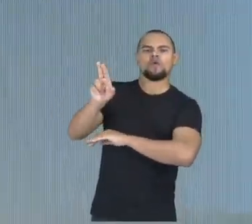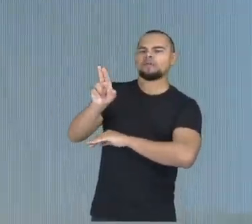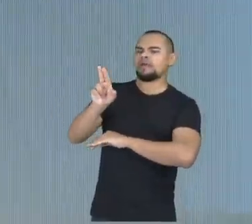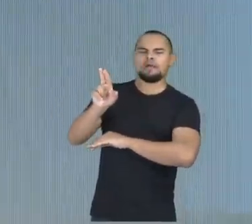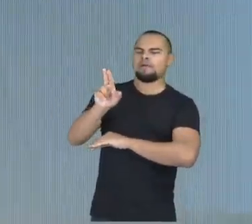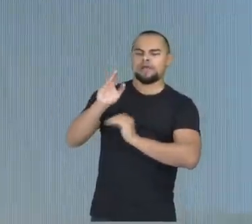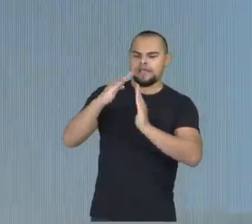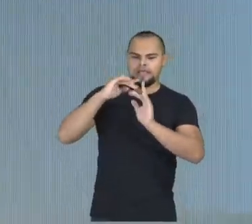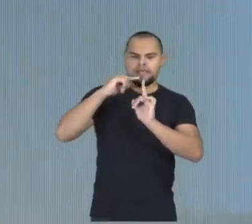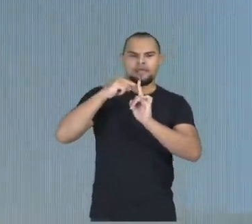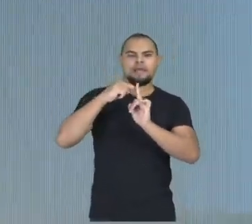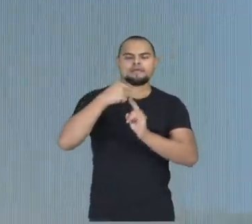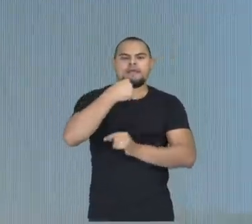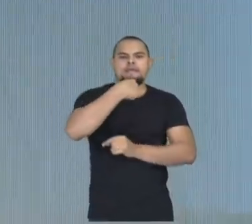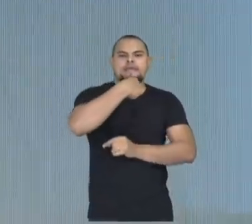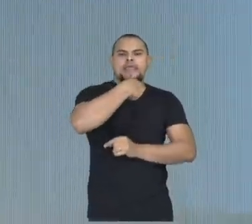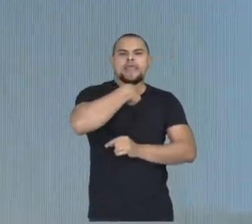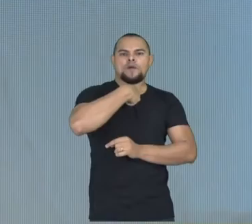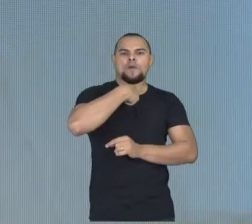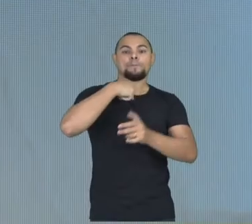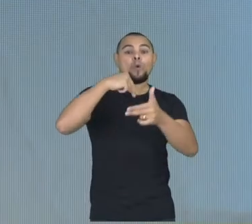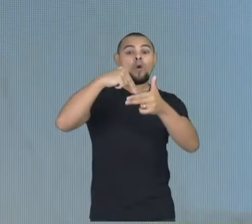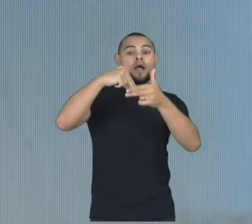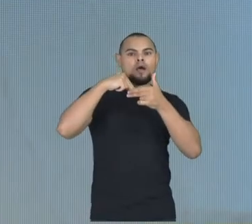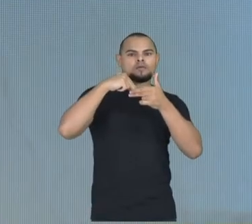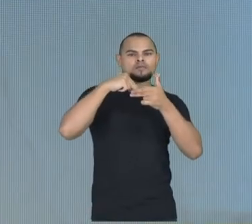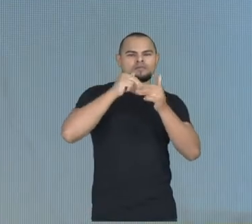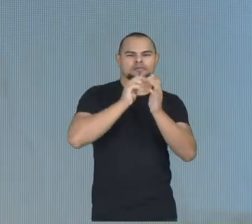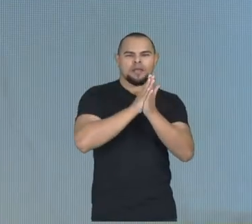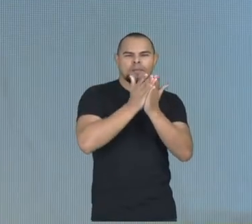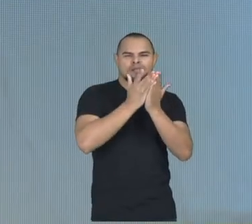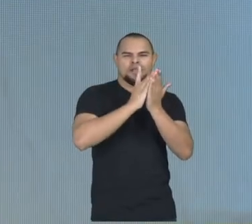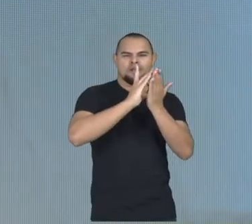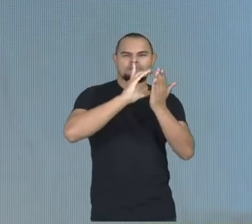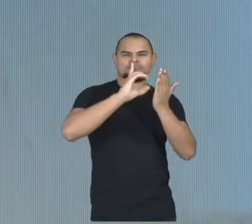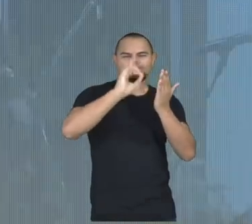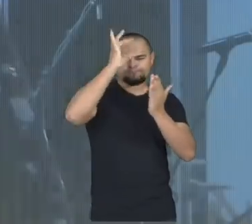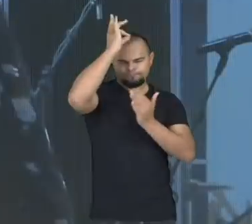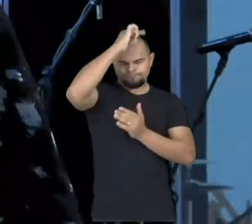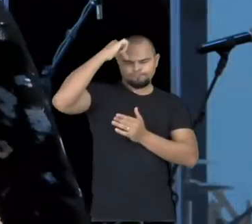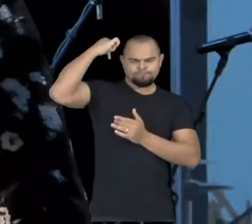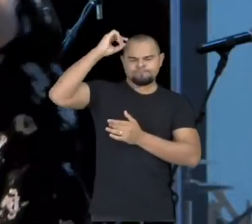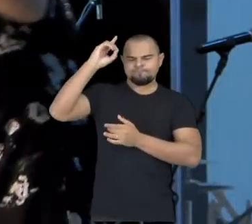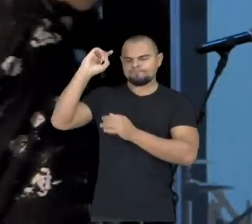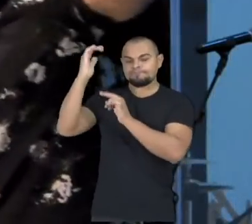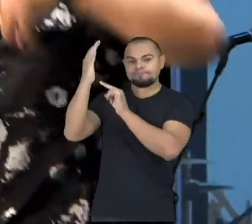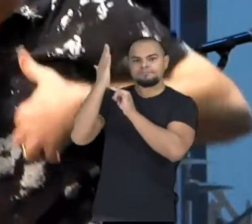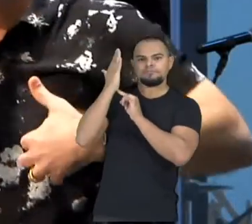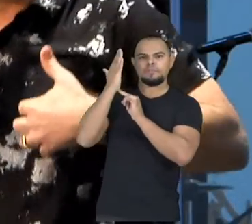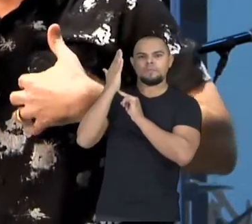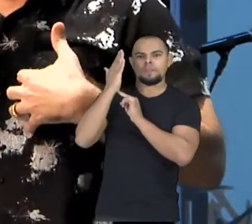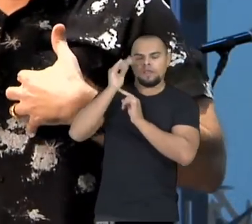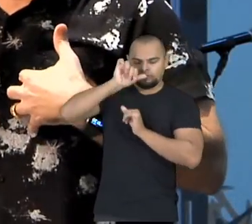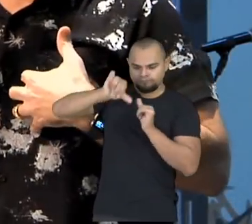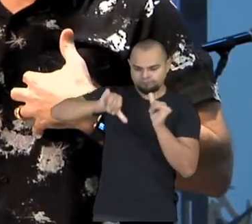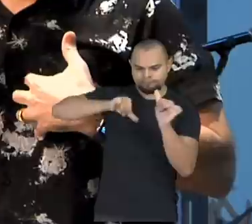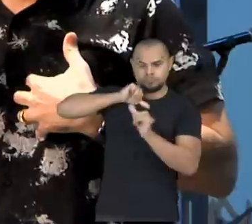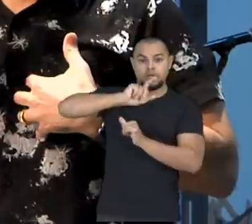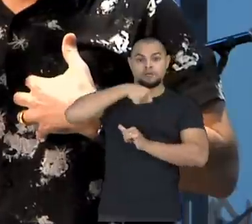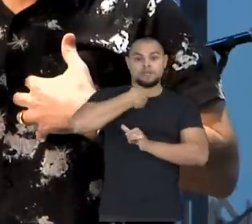me tornei pela revelação de Cristo através do Espírito Santo de Deus em mim.